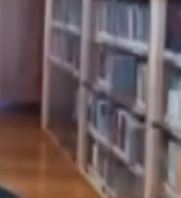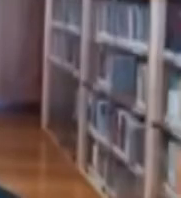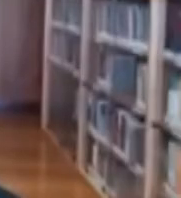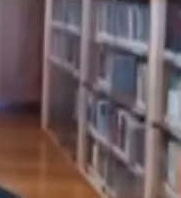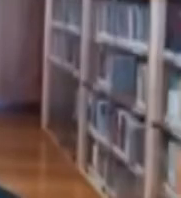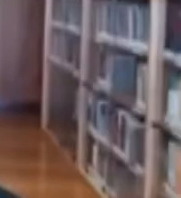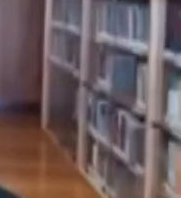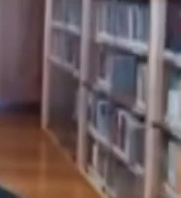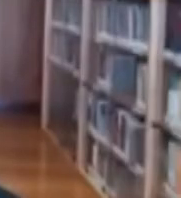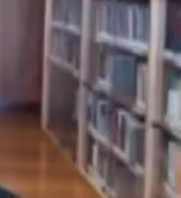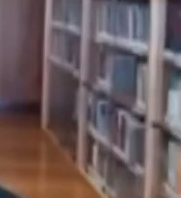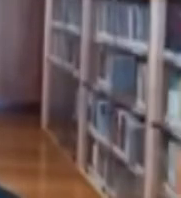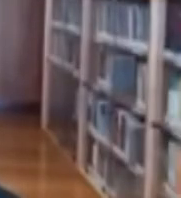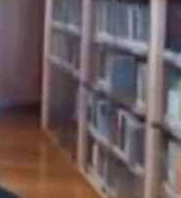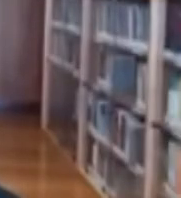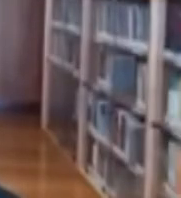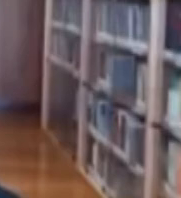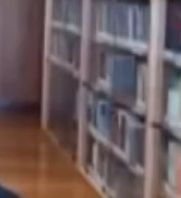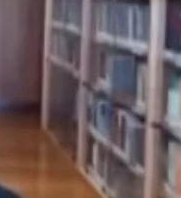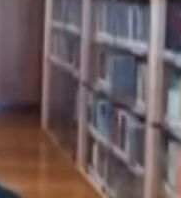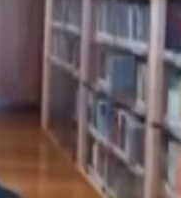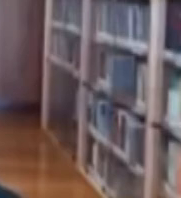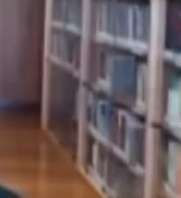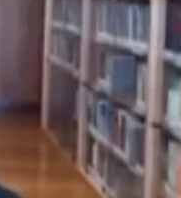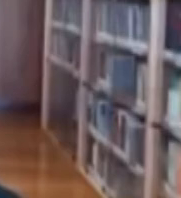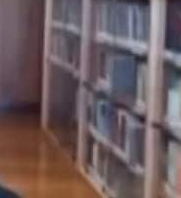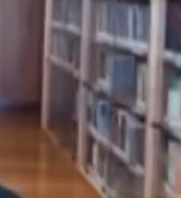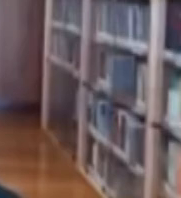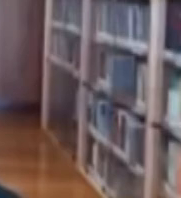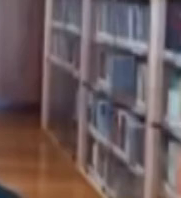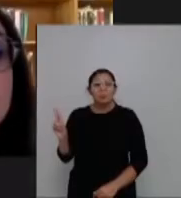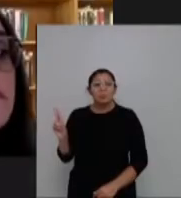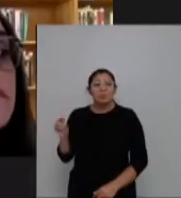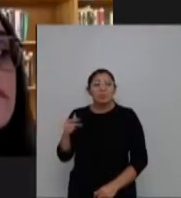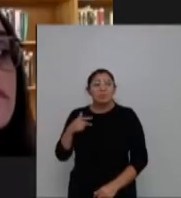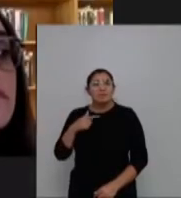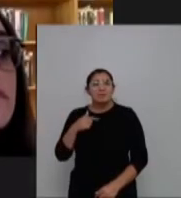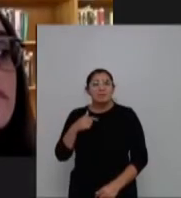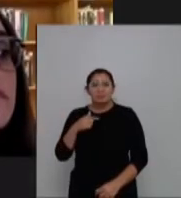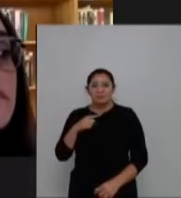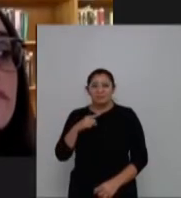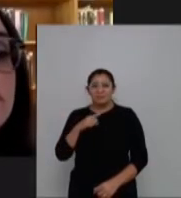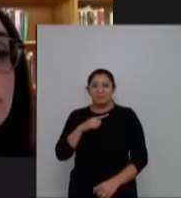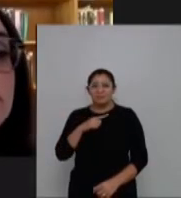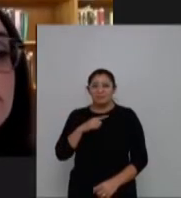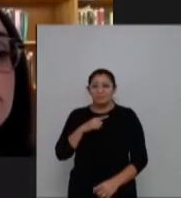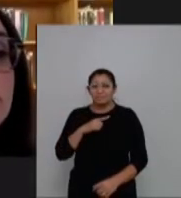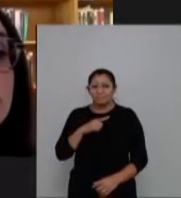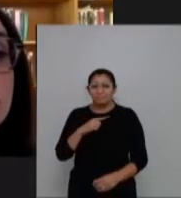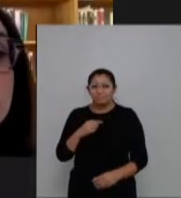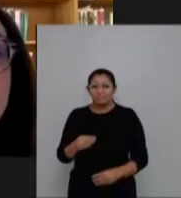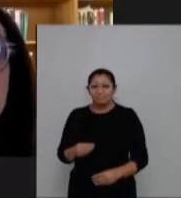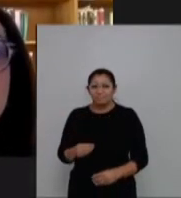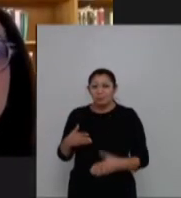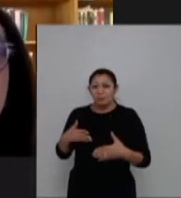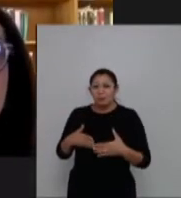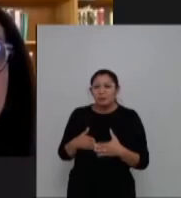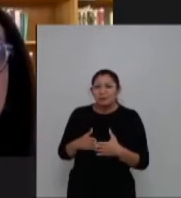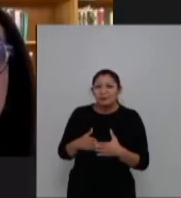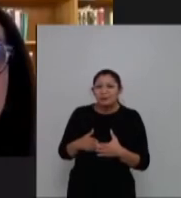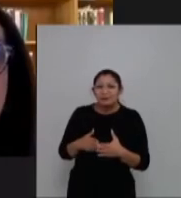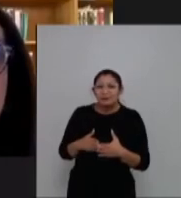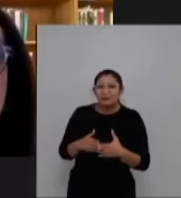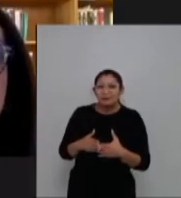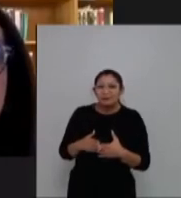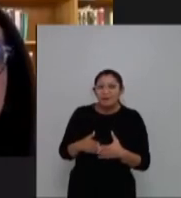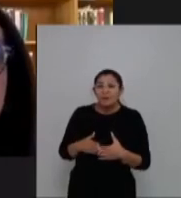e da Escolha feita pelo pai por não verificar risco a identificação civil a comprovação de Justo motivo EA ausência de